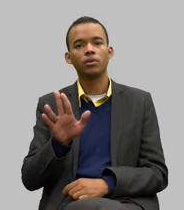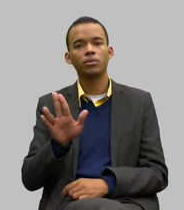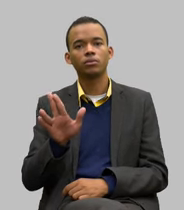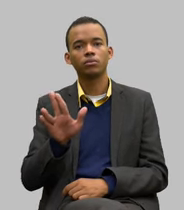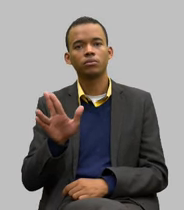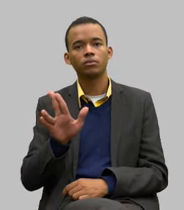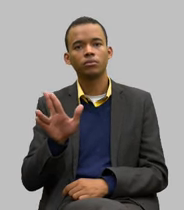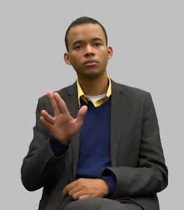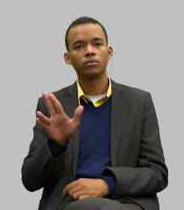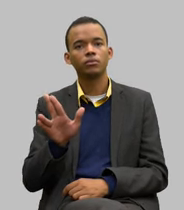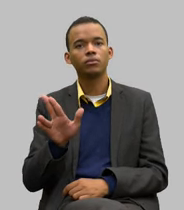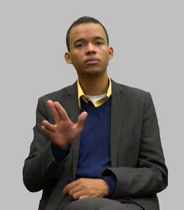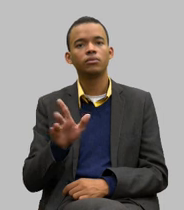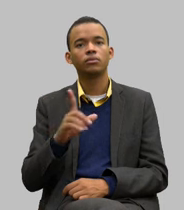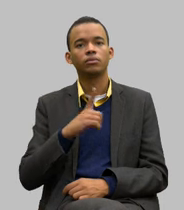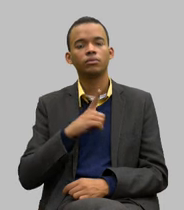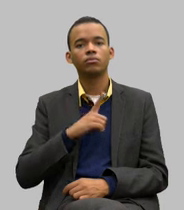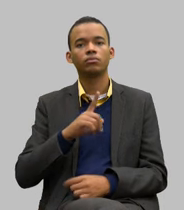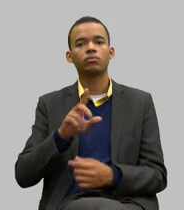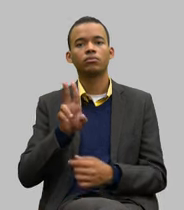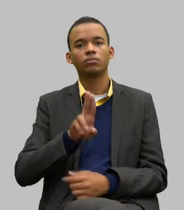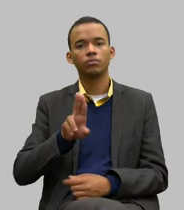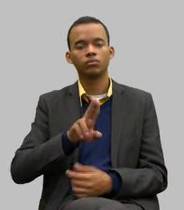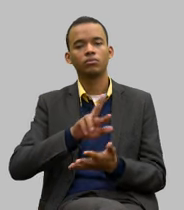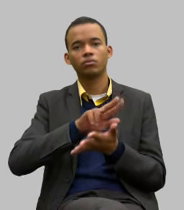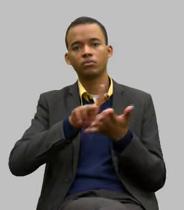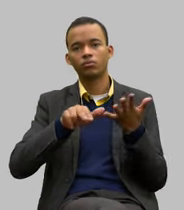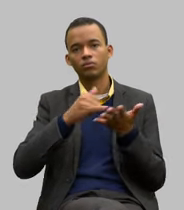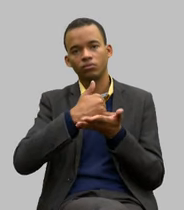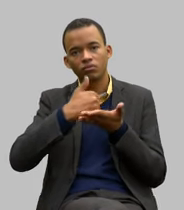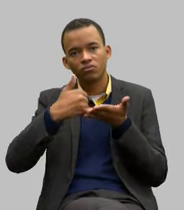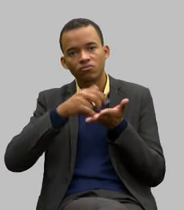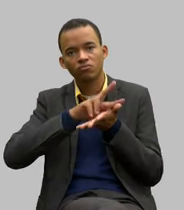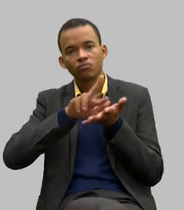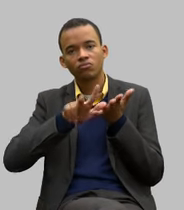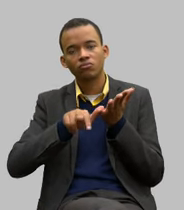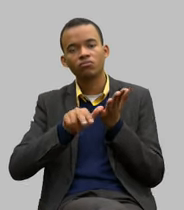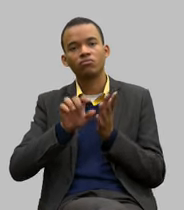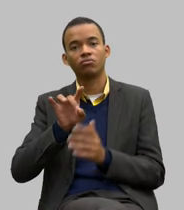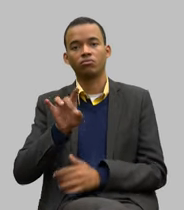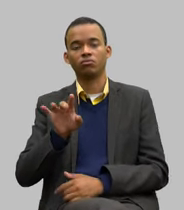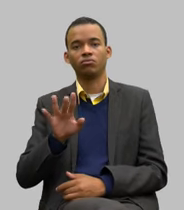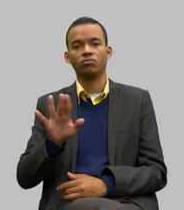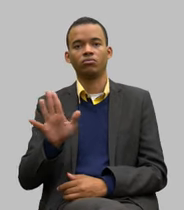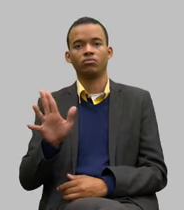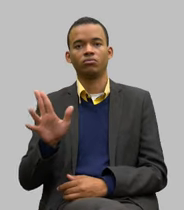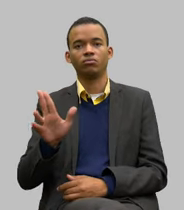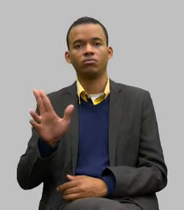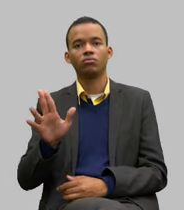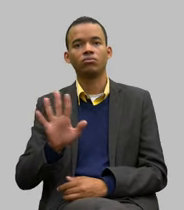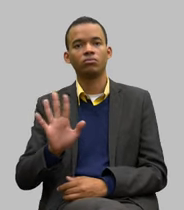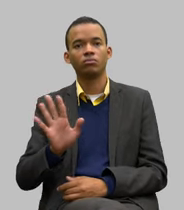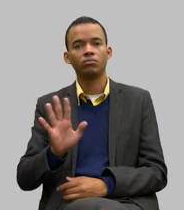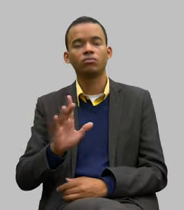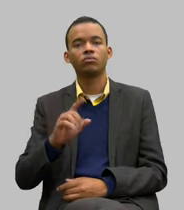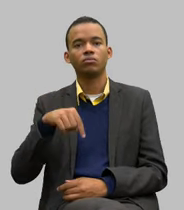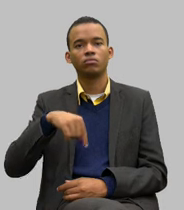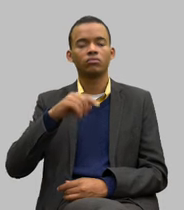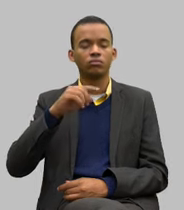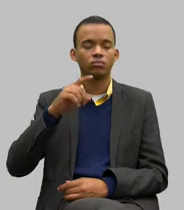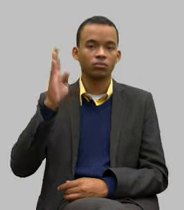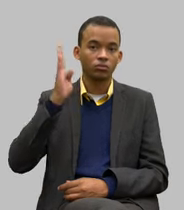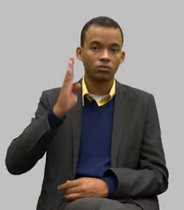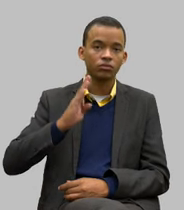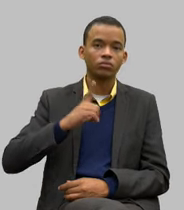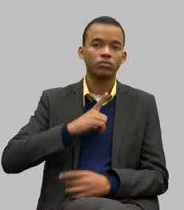na verdade o uso de todas as drogas e não só da maconha então o Brasil vai viver momentos na minha opinião muito extremamente complicados por